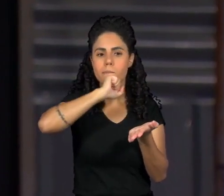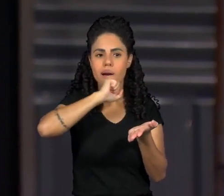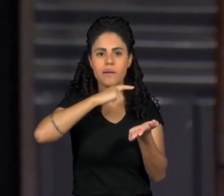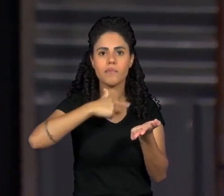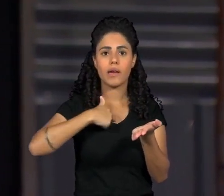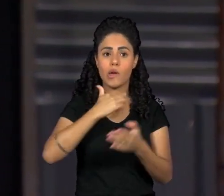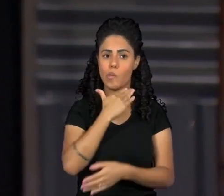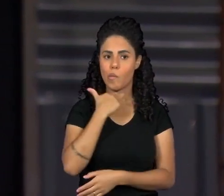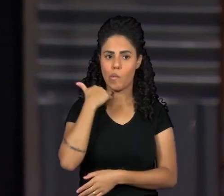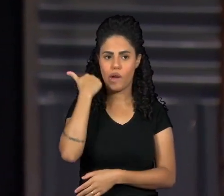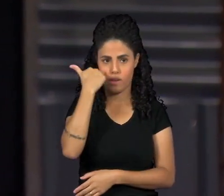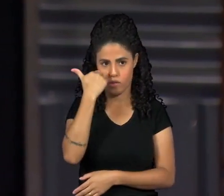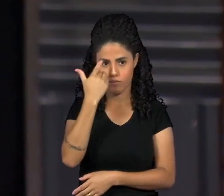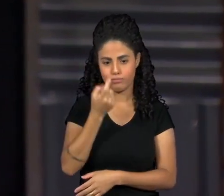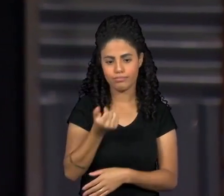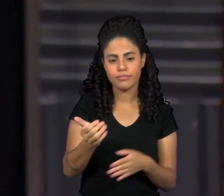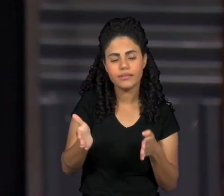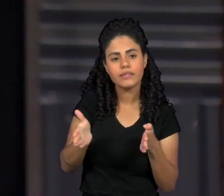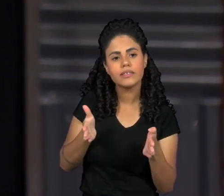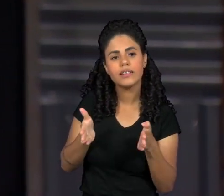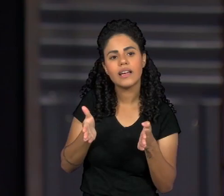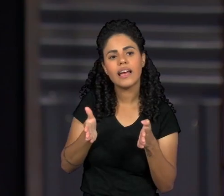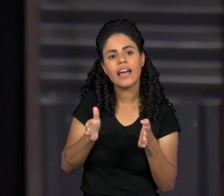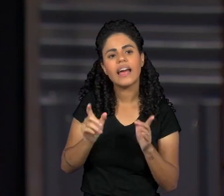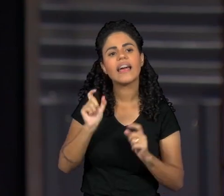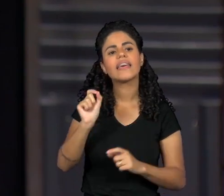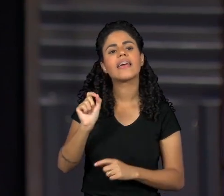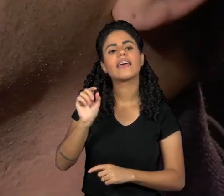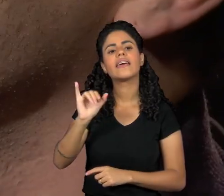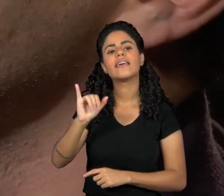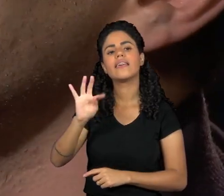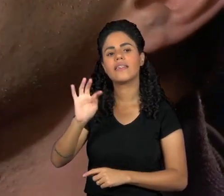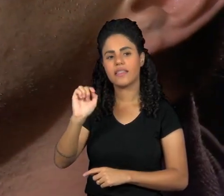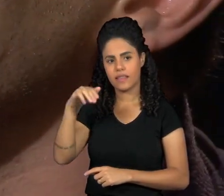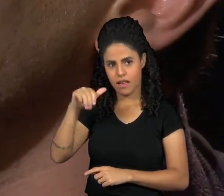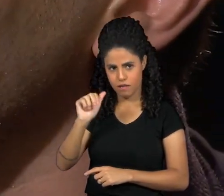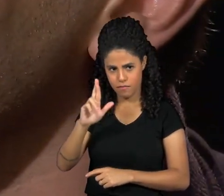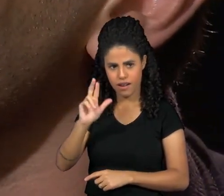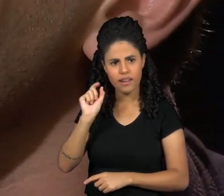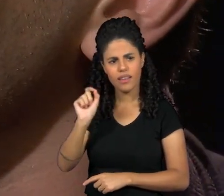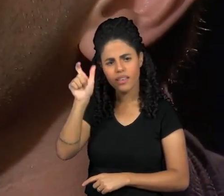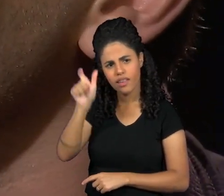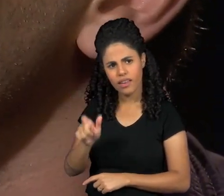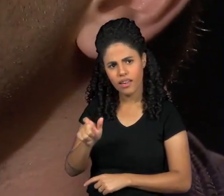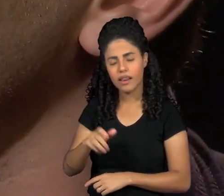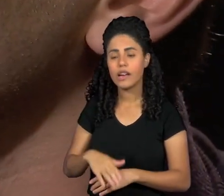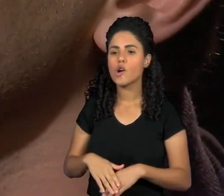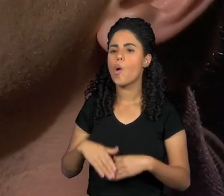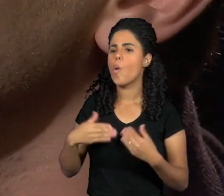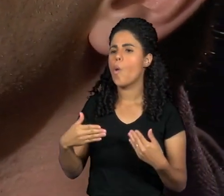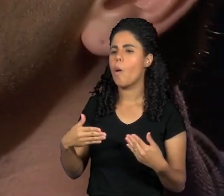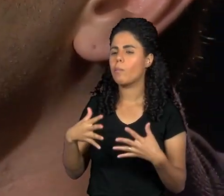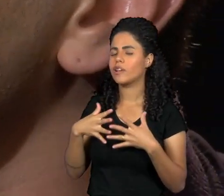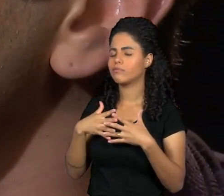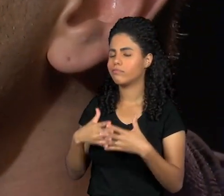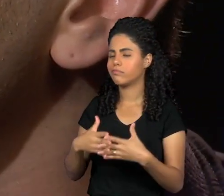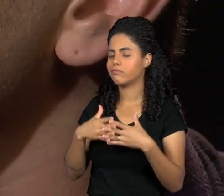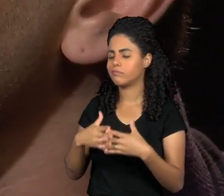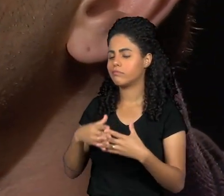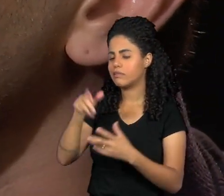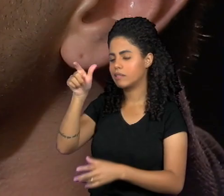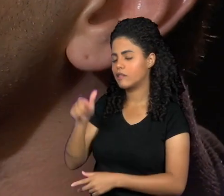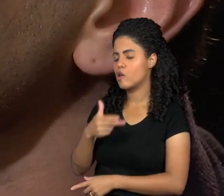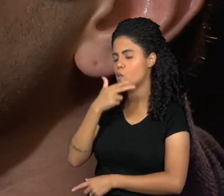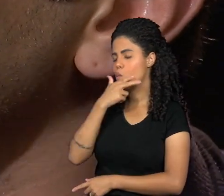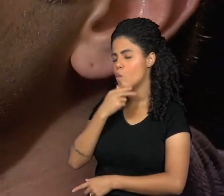partiu faz pouco tempo. Quem era Itamar Vieira? Era um homem complexo, um homem que de alguma